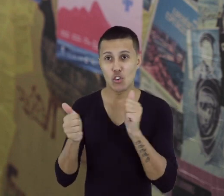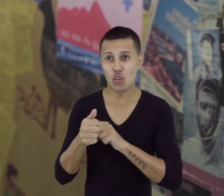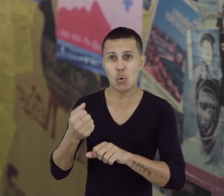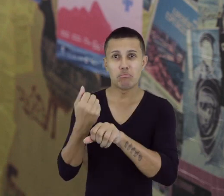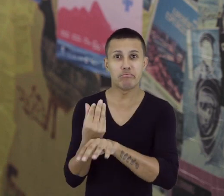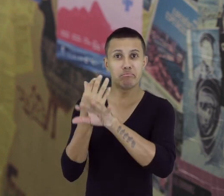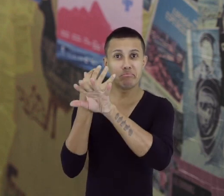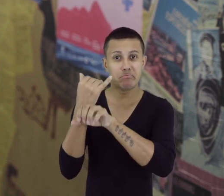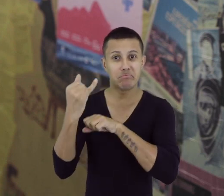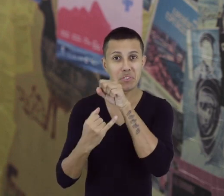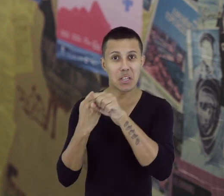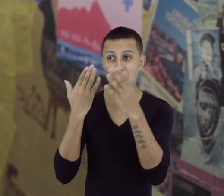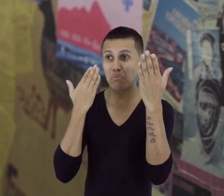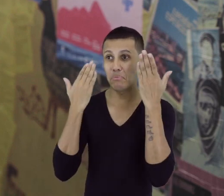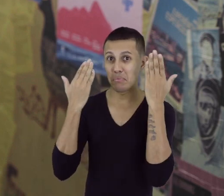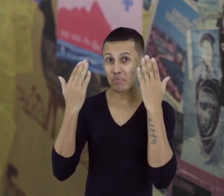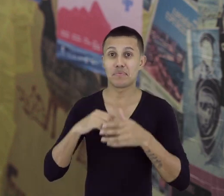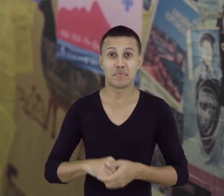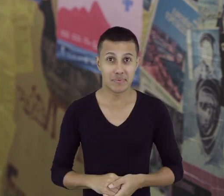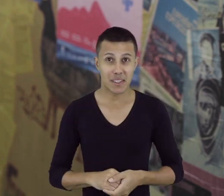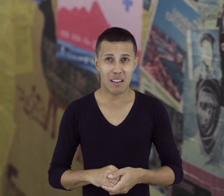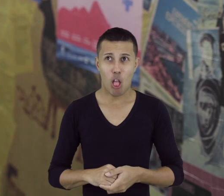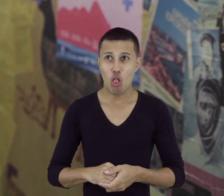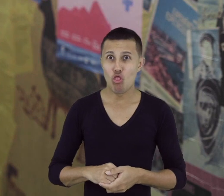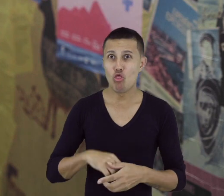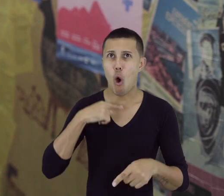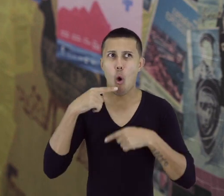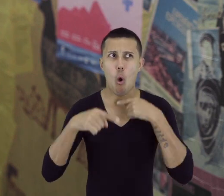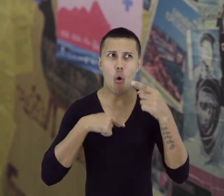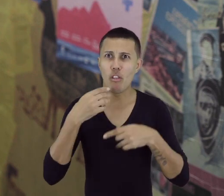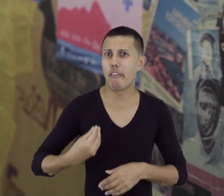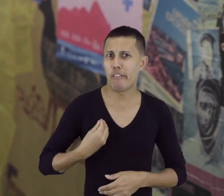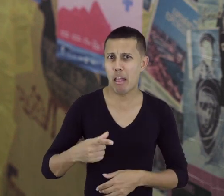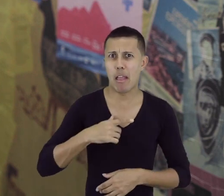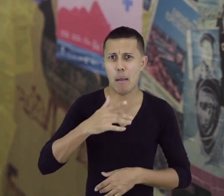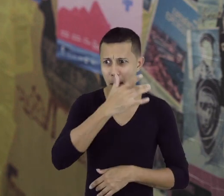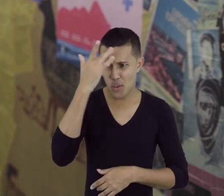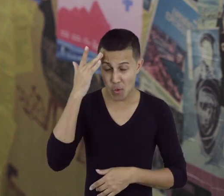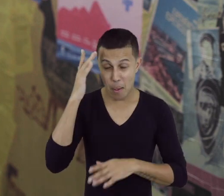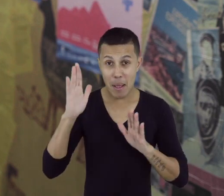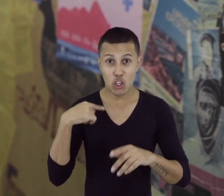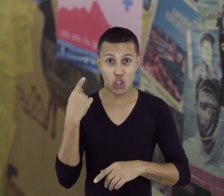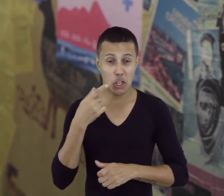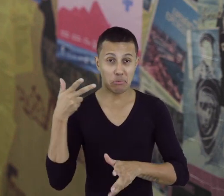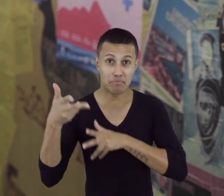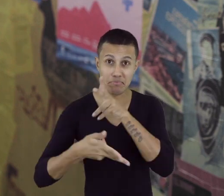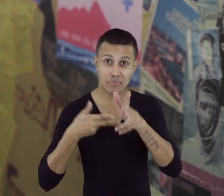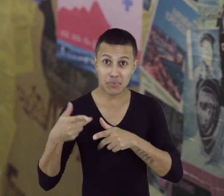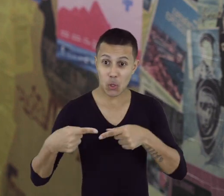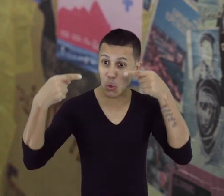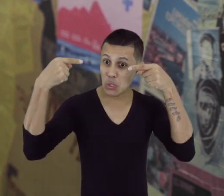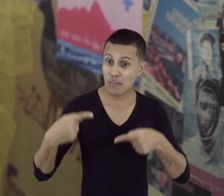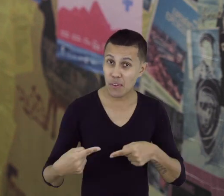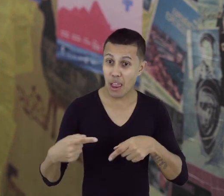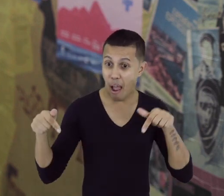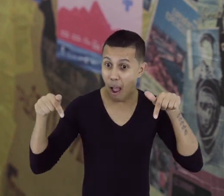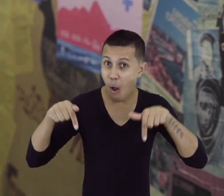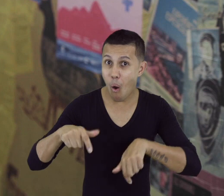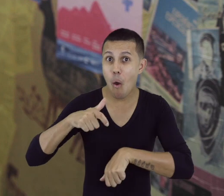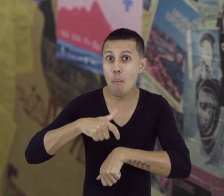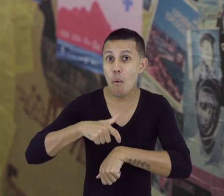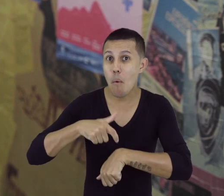em consultas online. Afinal, dilemas não faltam no caminho de ninguém. No meu papo com ela, a gente falou sobre os desafios dos